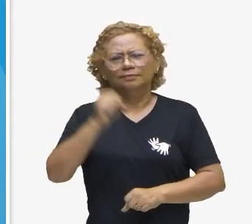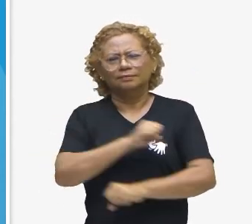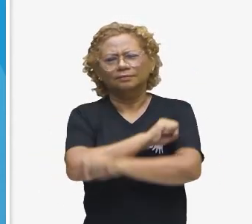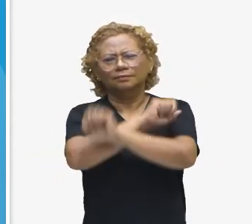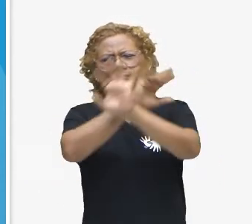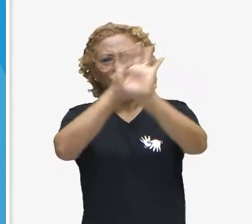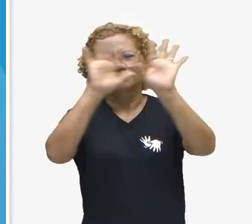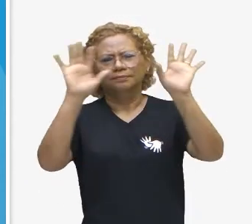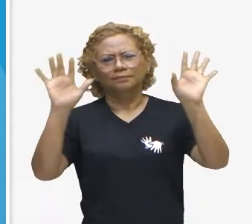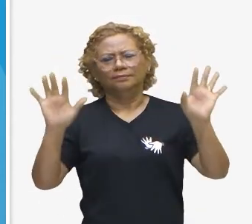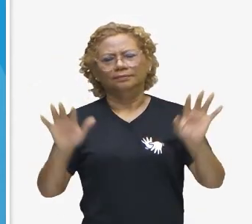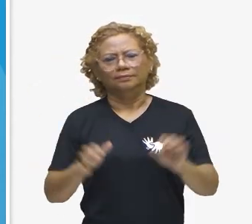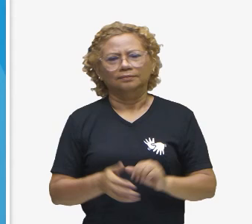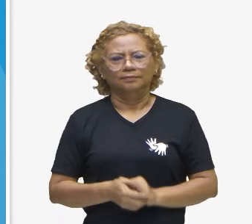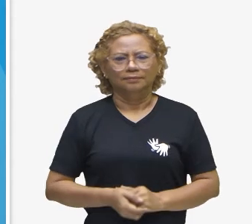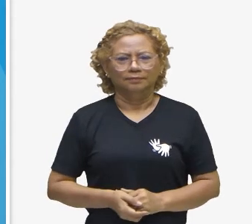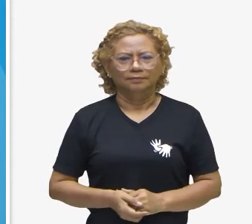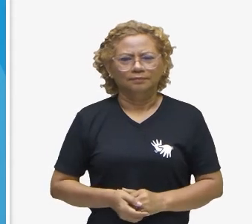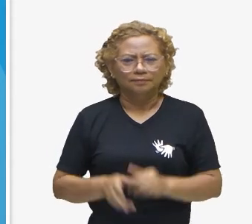sucessivamente.